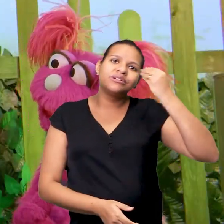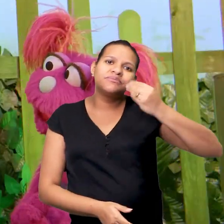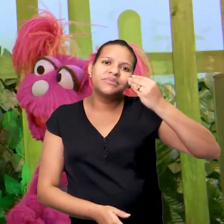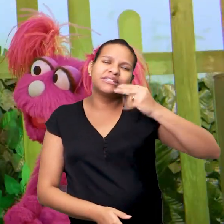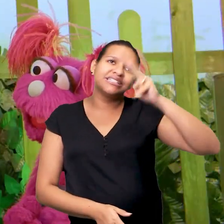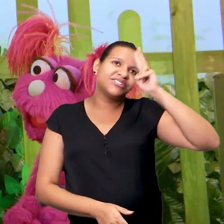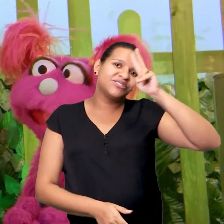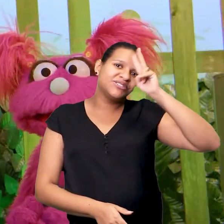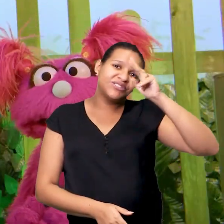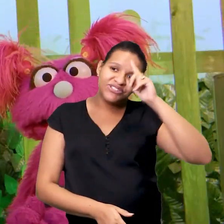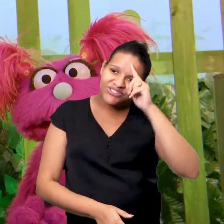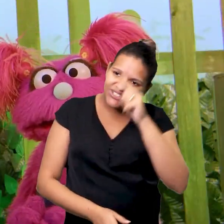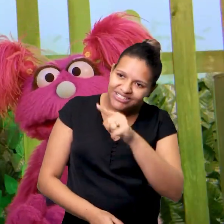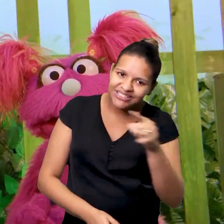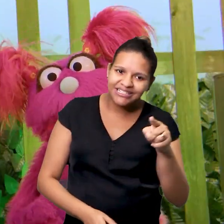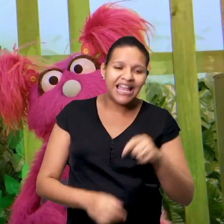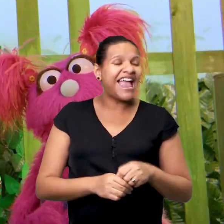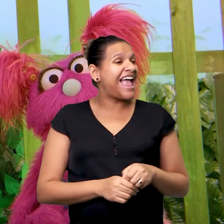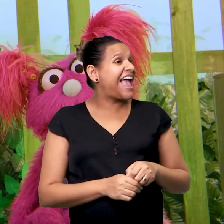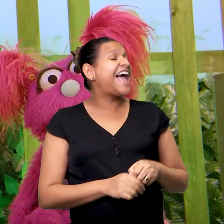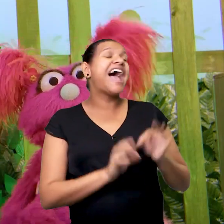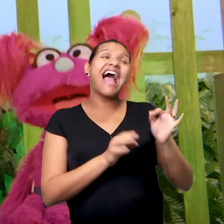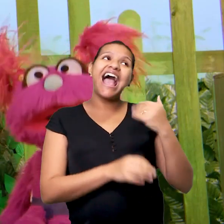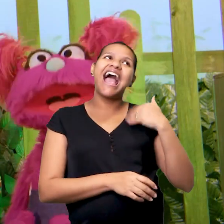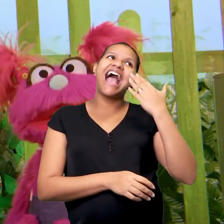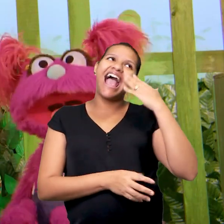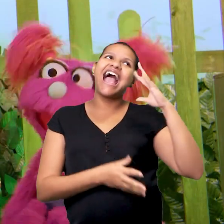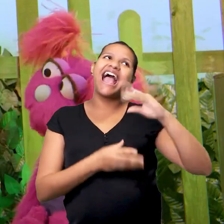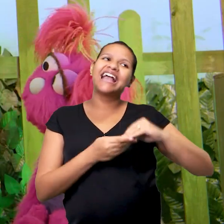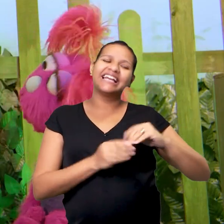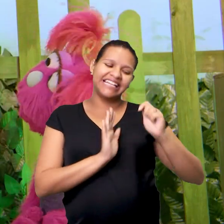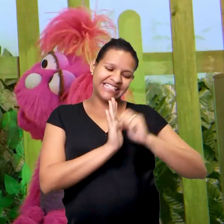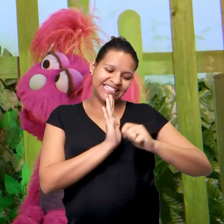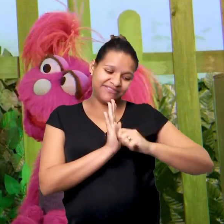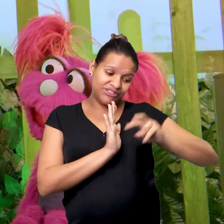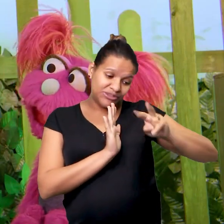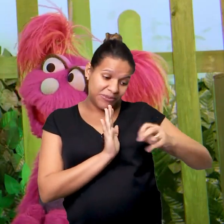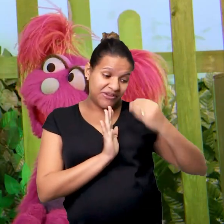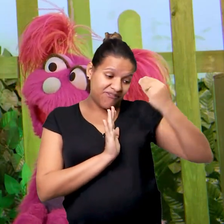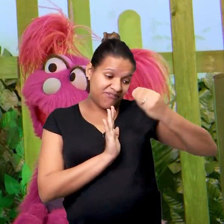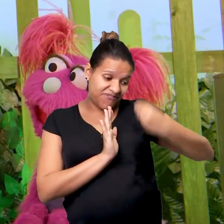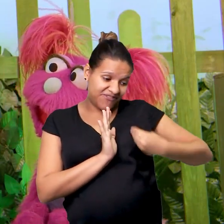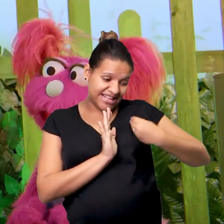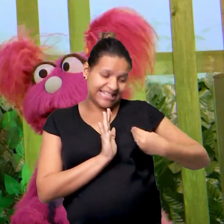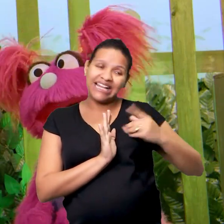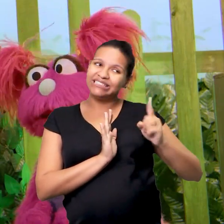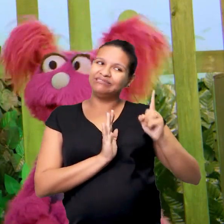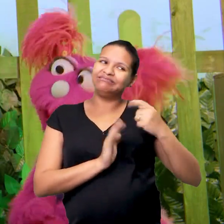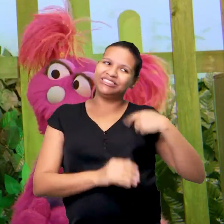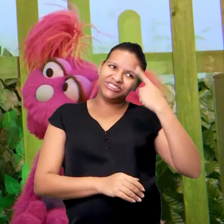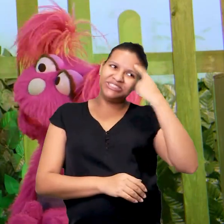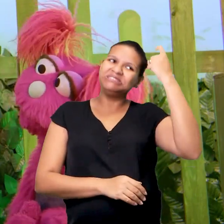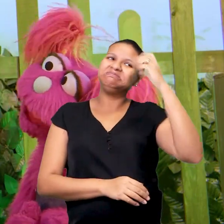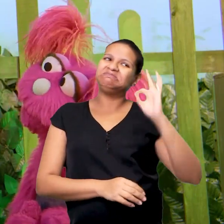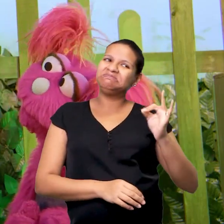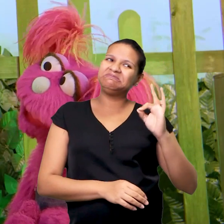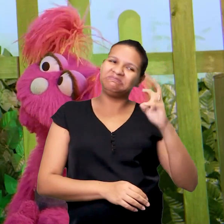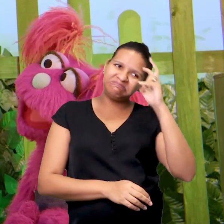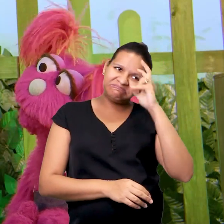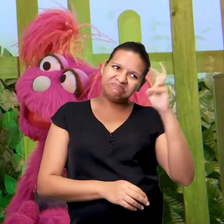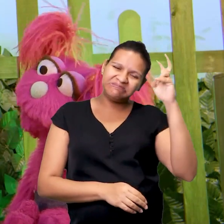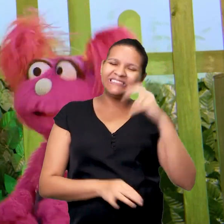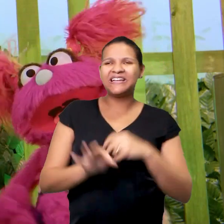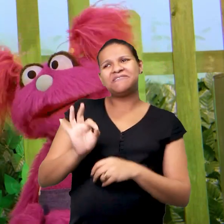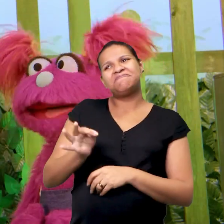Ah, Escrevivência! Escrever sobre a vivência! Escrever sobre a nossa vida! Isso é genial! É mesmo,